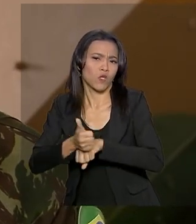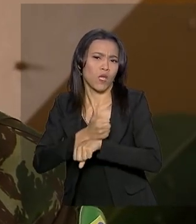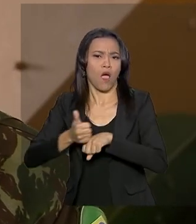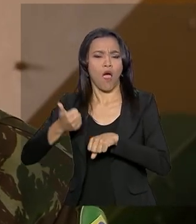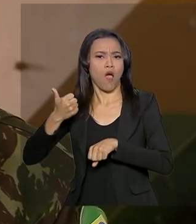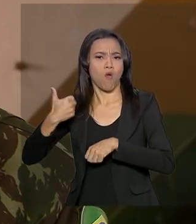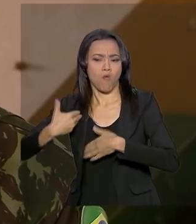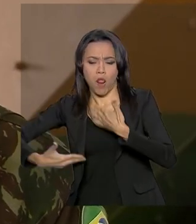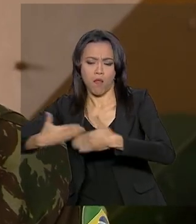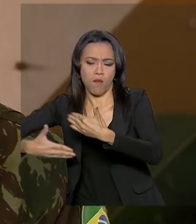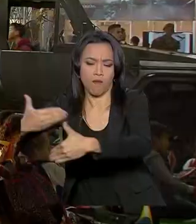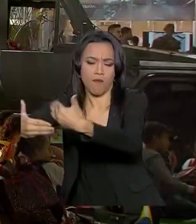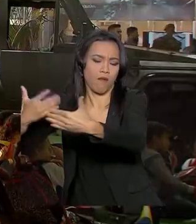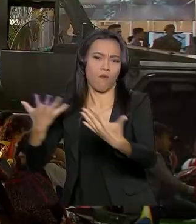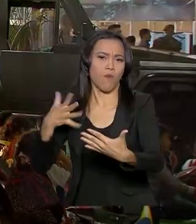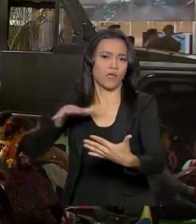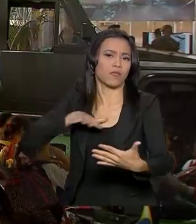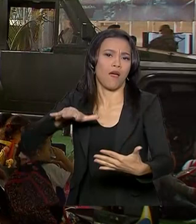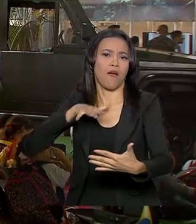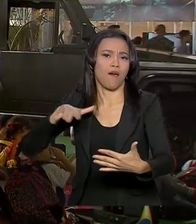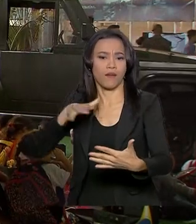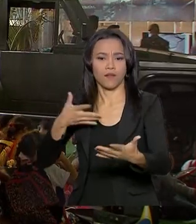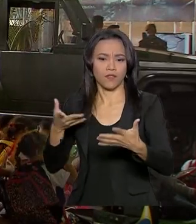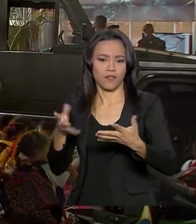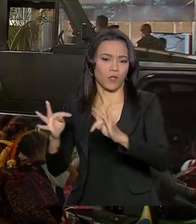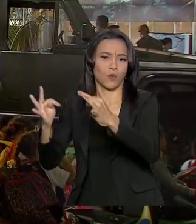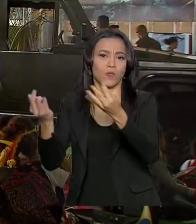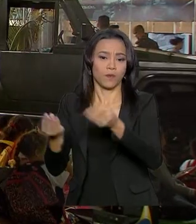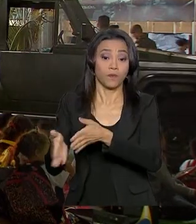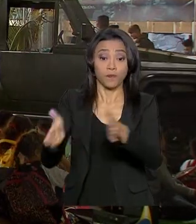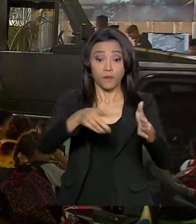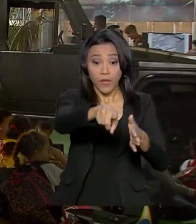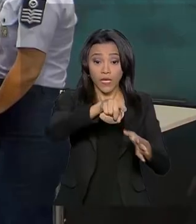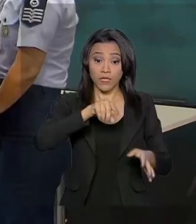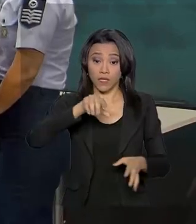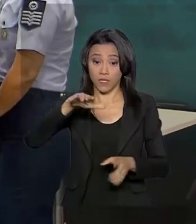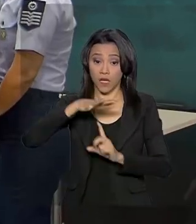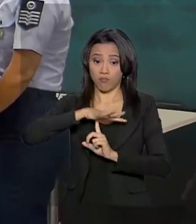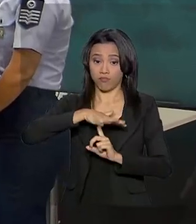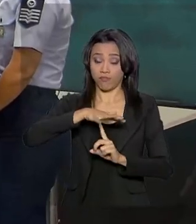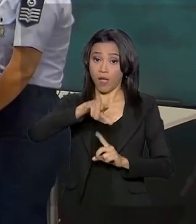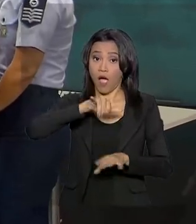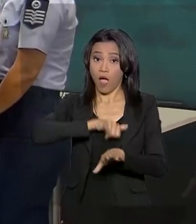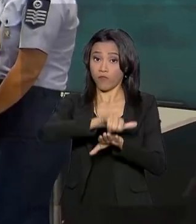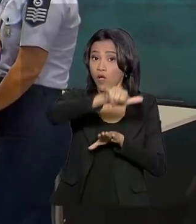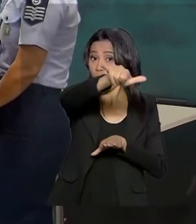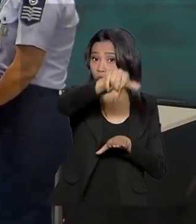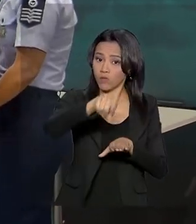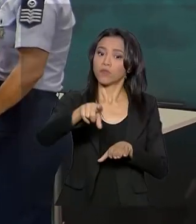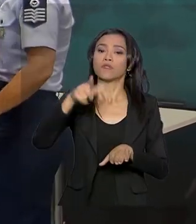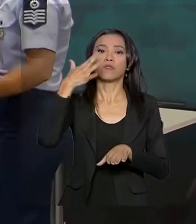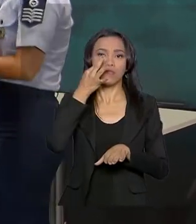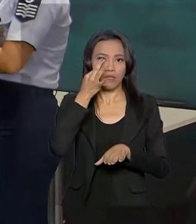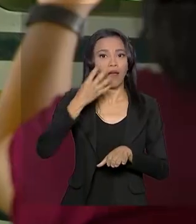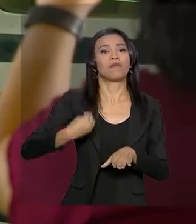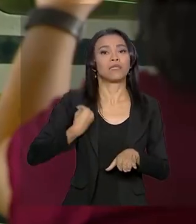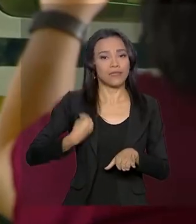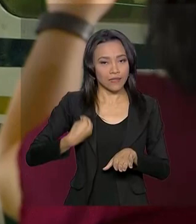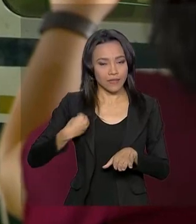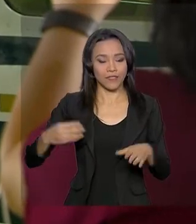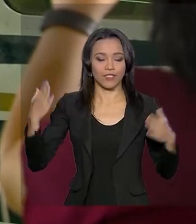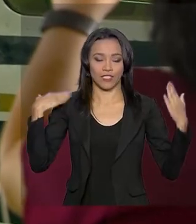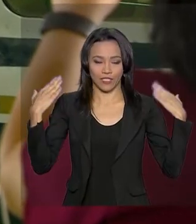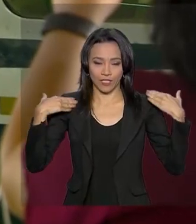ciência tecnologia engenharia o avião estacionado no pátio denuncia que a aeronáutica também está por aqui e